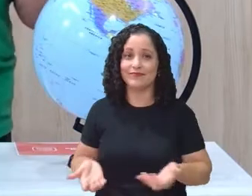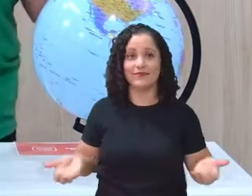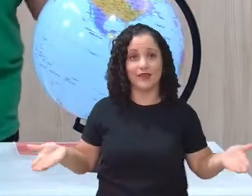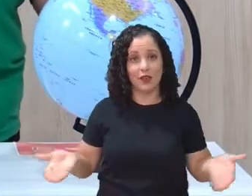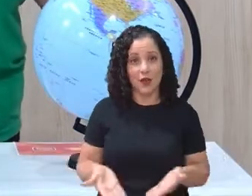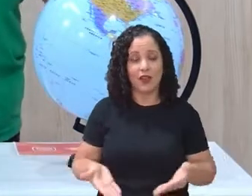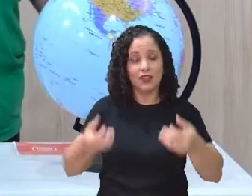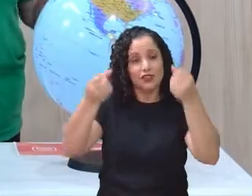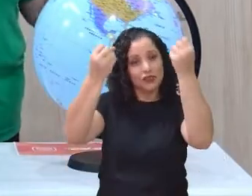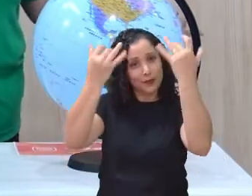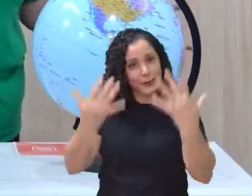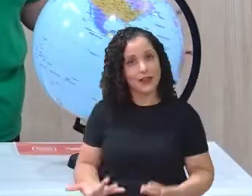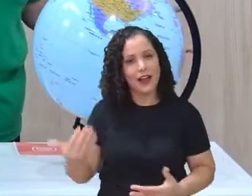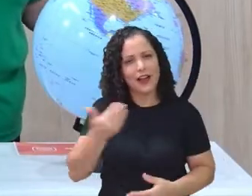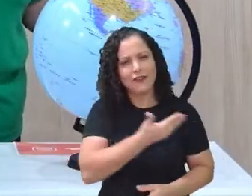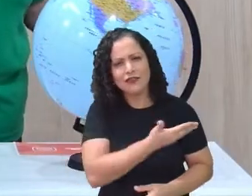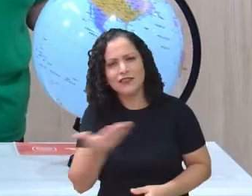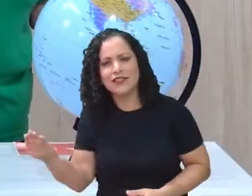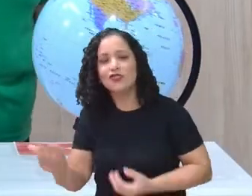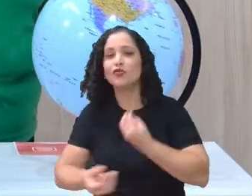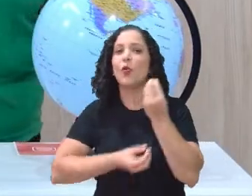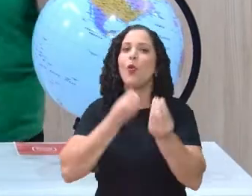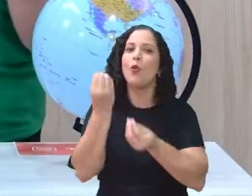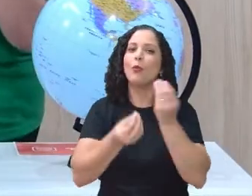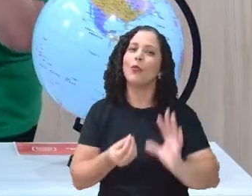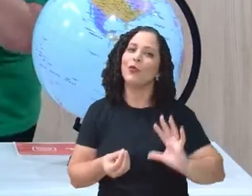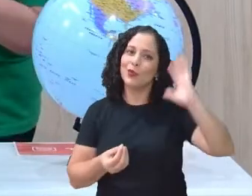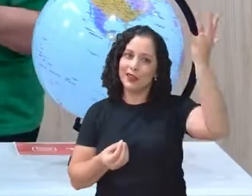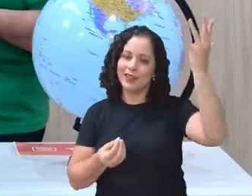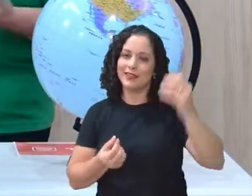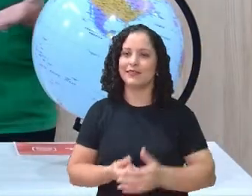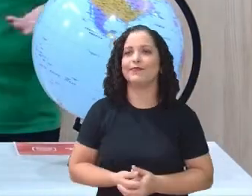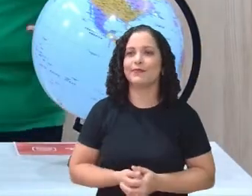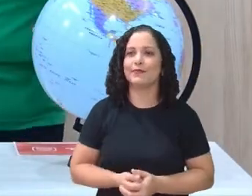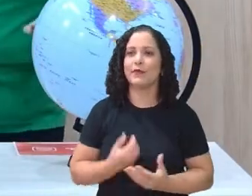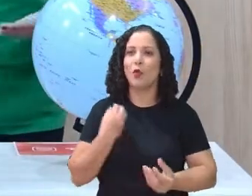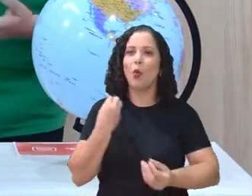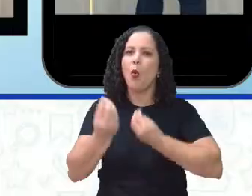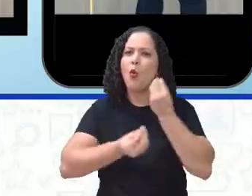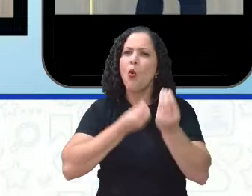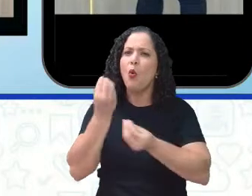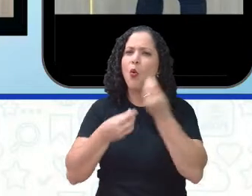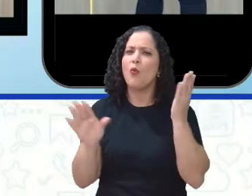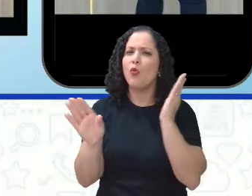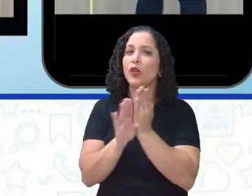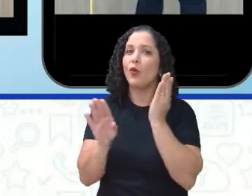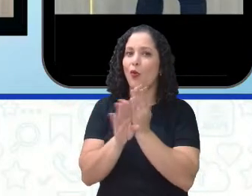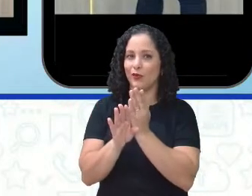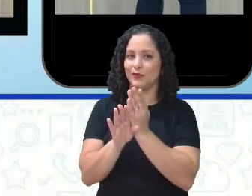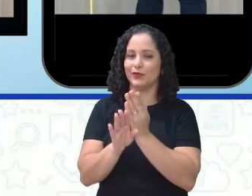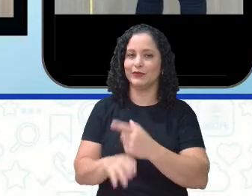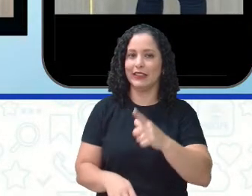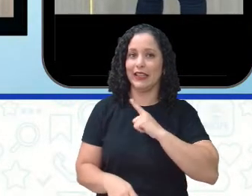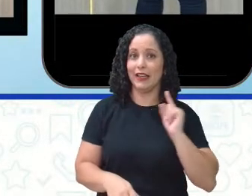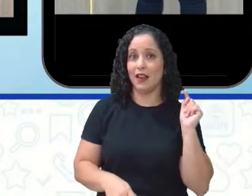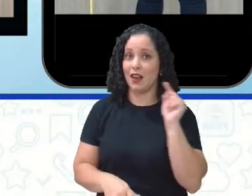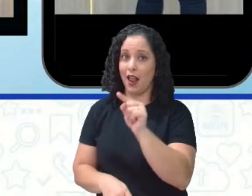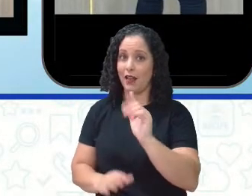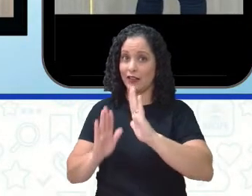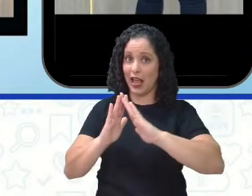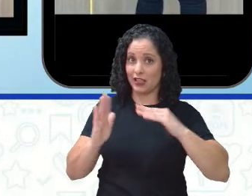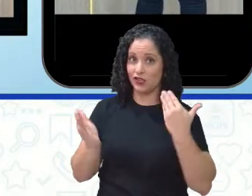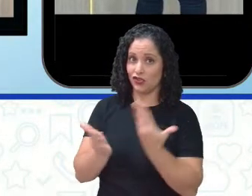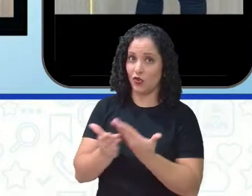explicar a vocês como é feito isso, né? Como serão os nossos encontros? Vocês terão encontros na escola, isso aí vai